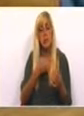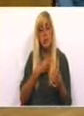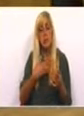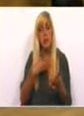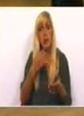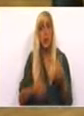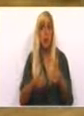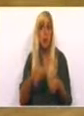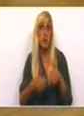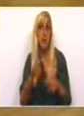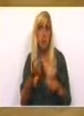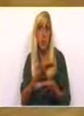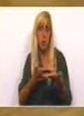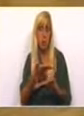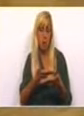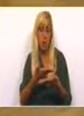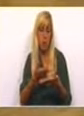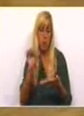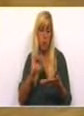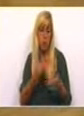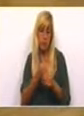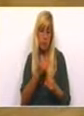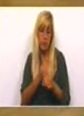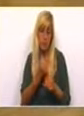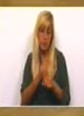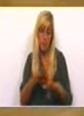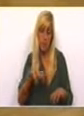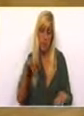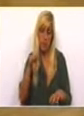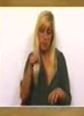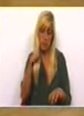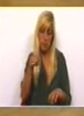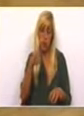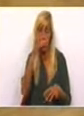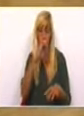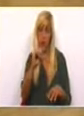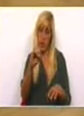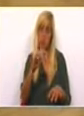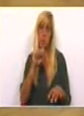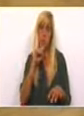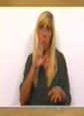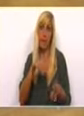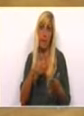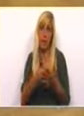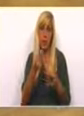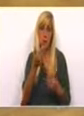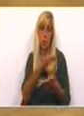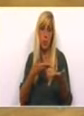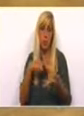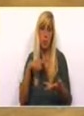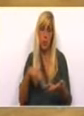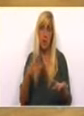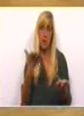da economia. O pior serviço que este Parlamento ou o Governo poderão prestar à economia